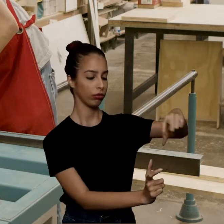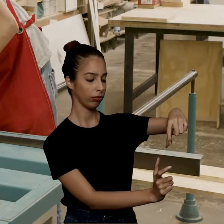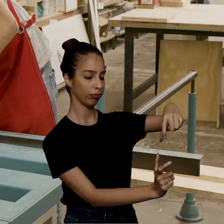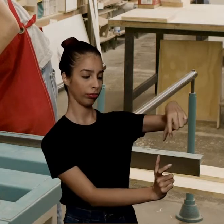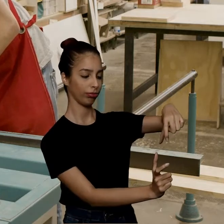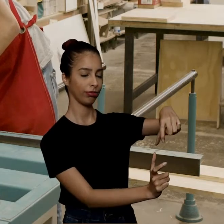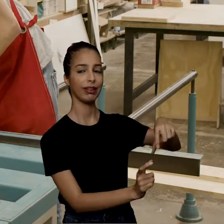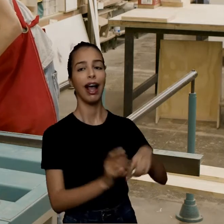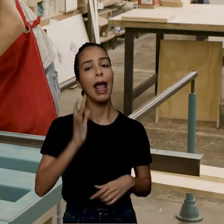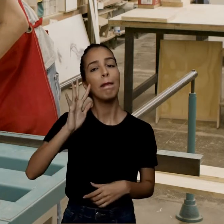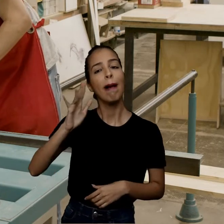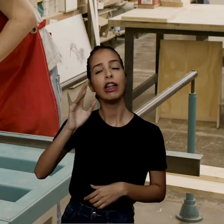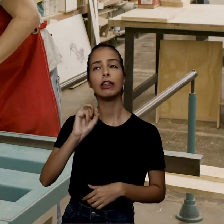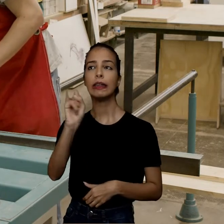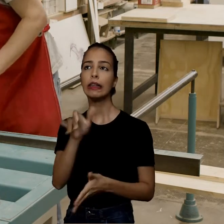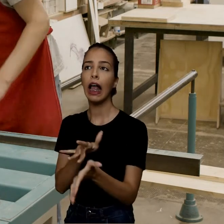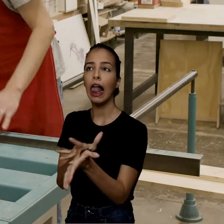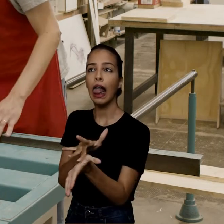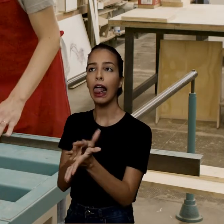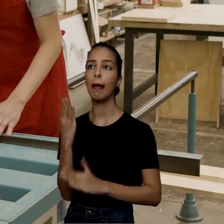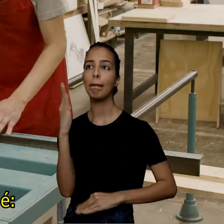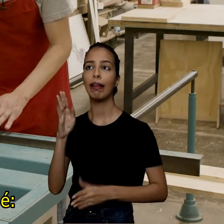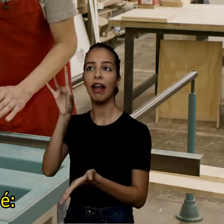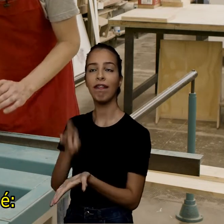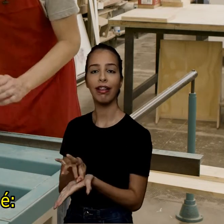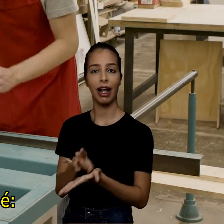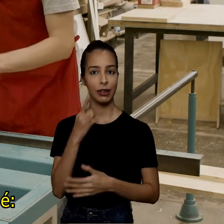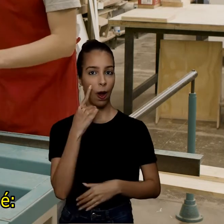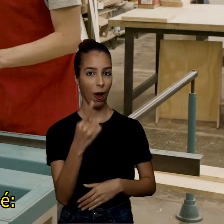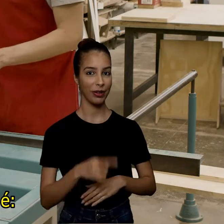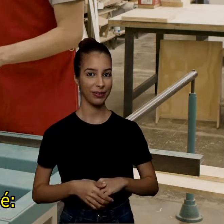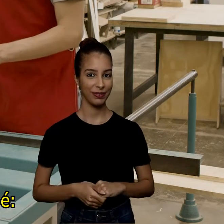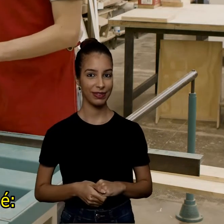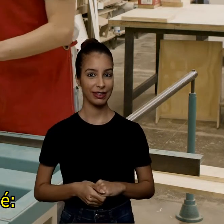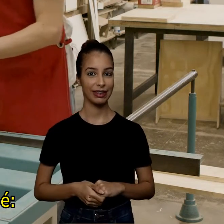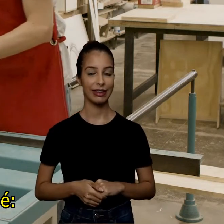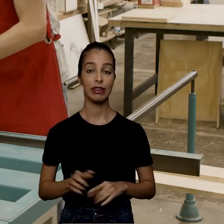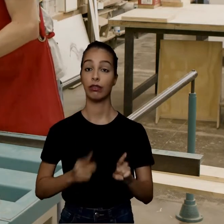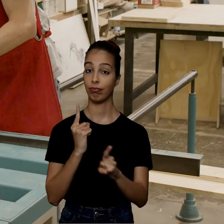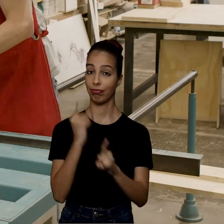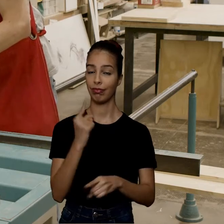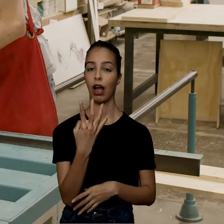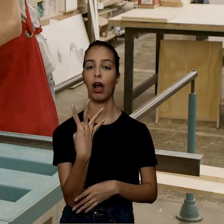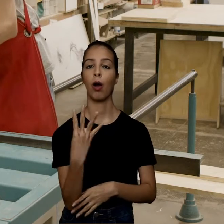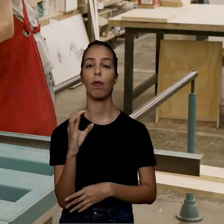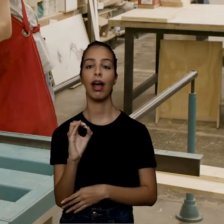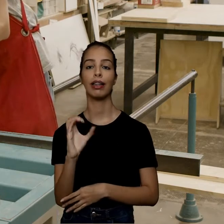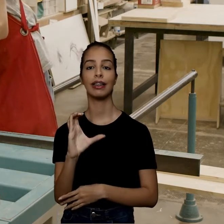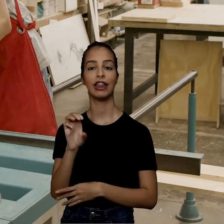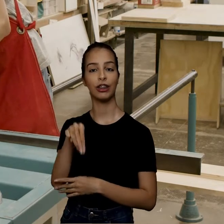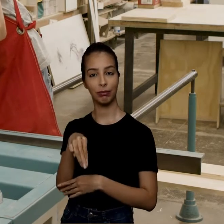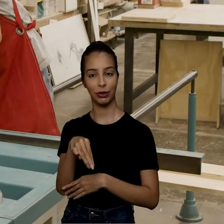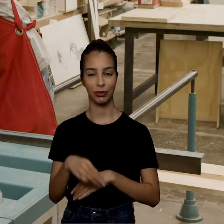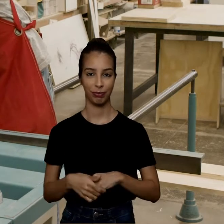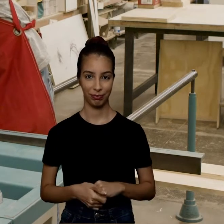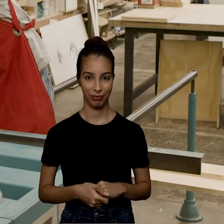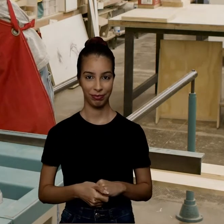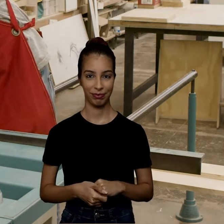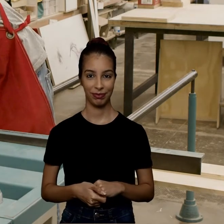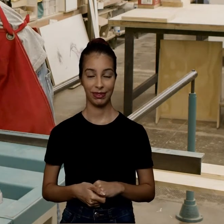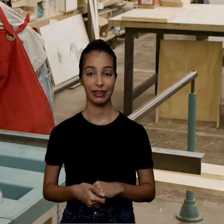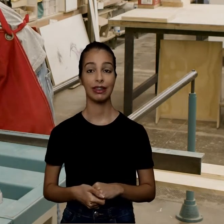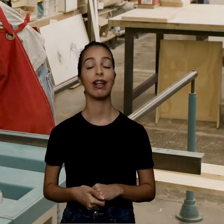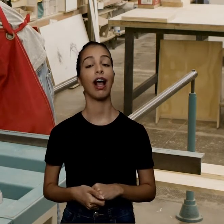vou colocar aqui só para a gente tirar uma medida. E essa medida, no meu caso, é 40